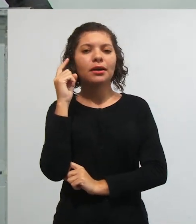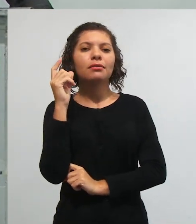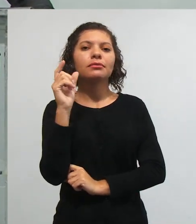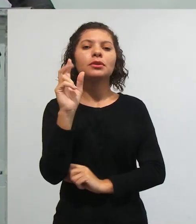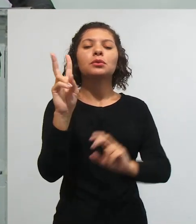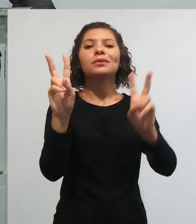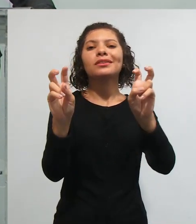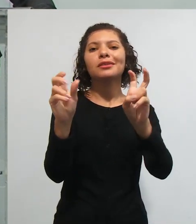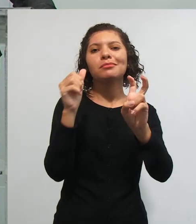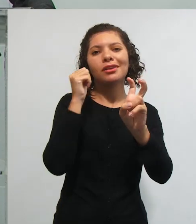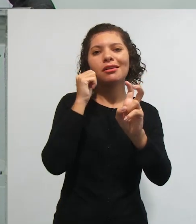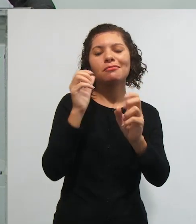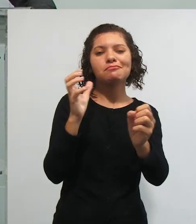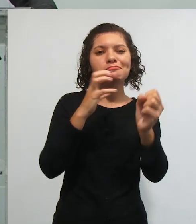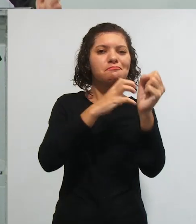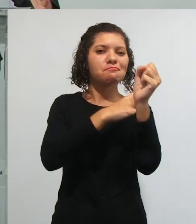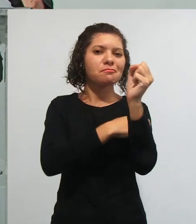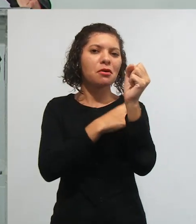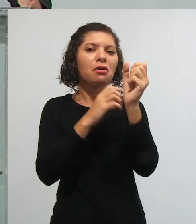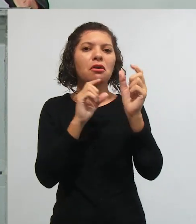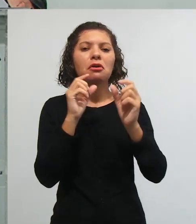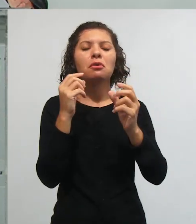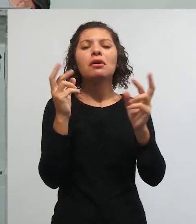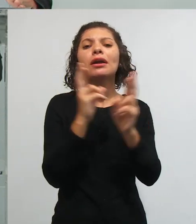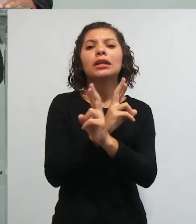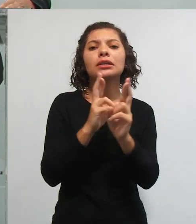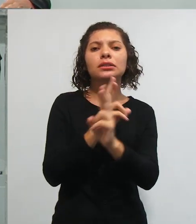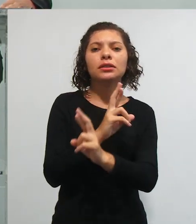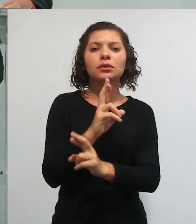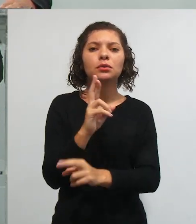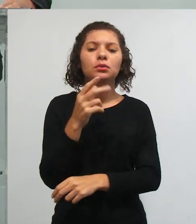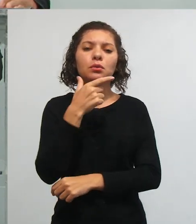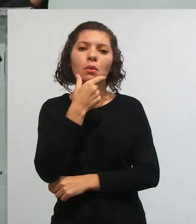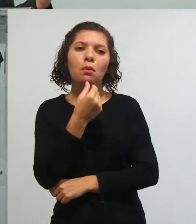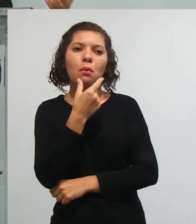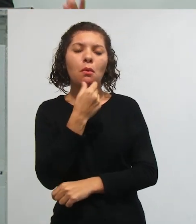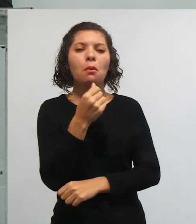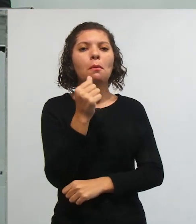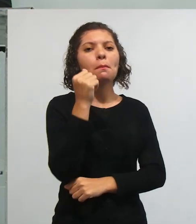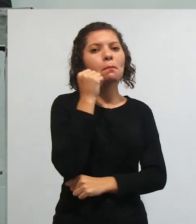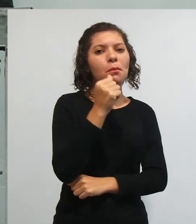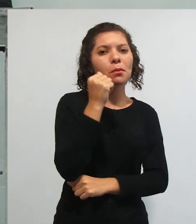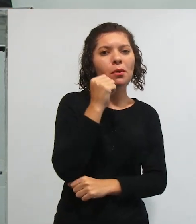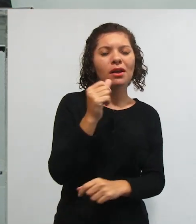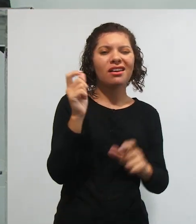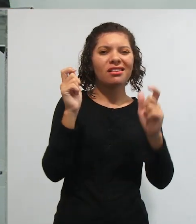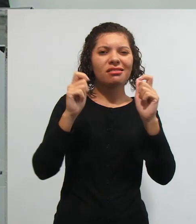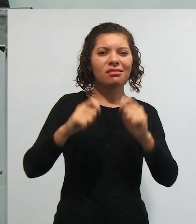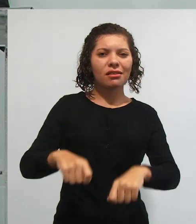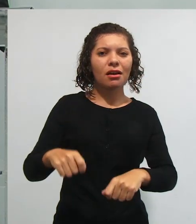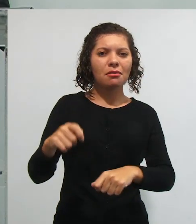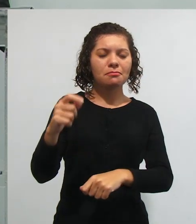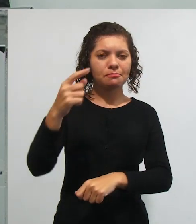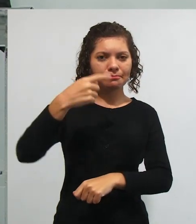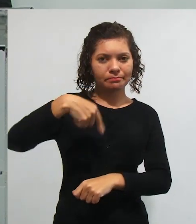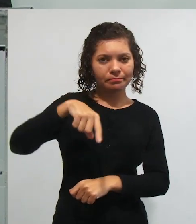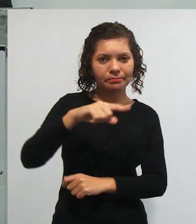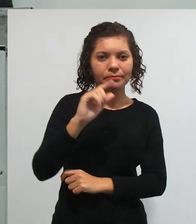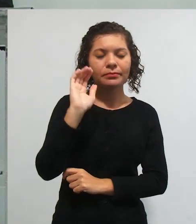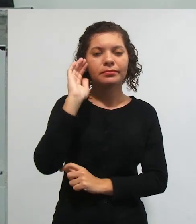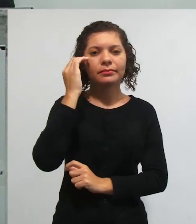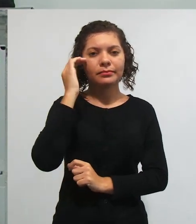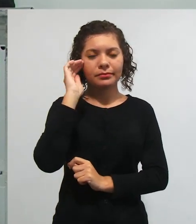feminismo Qual a relação nós vamos pensar homem e mulher isso é suficiente para que a gente